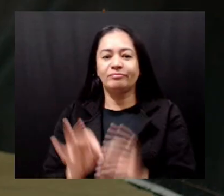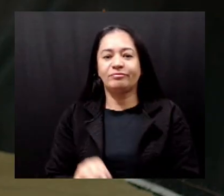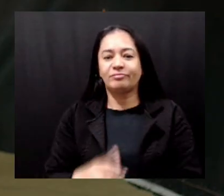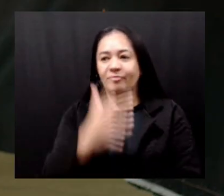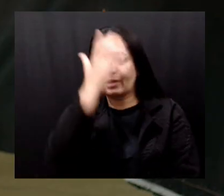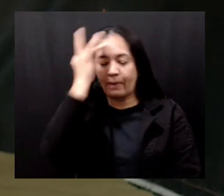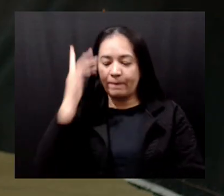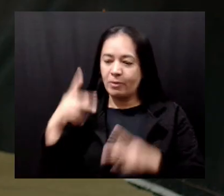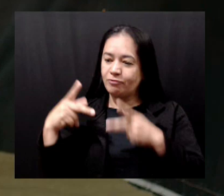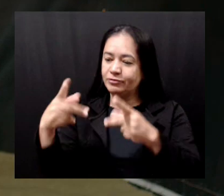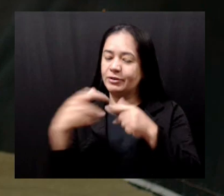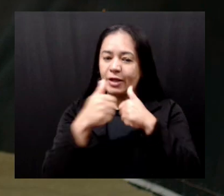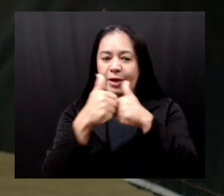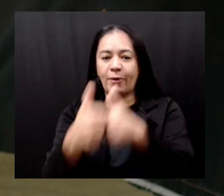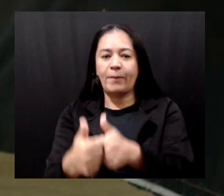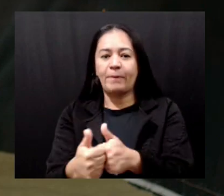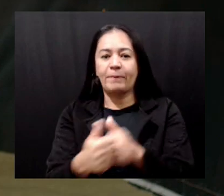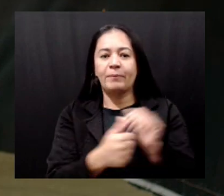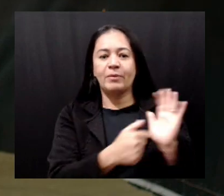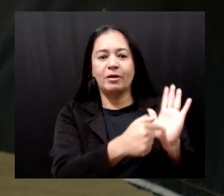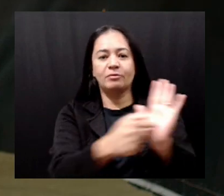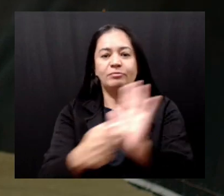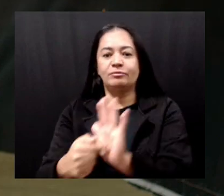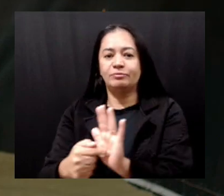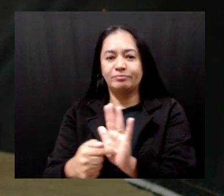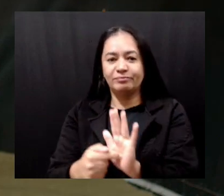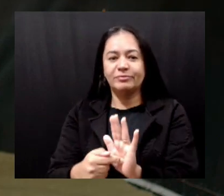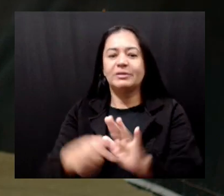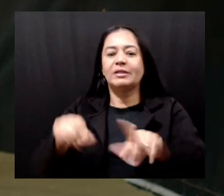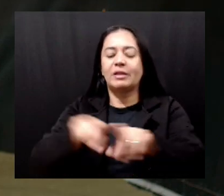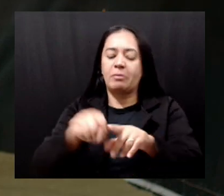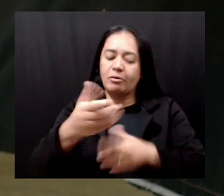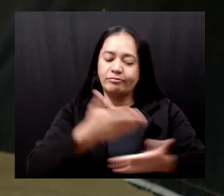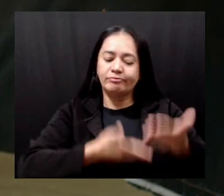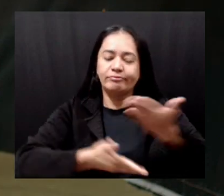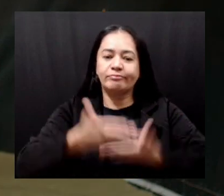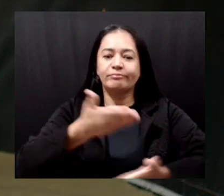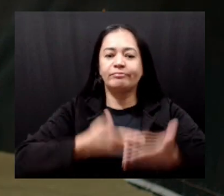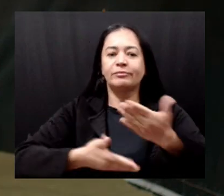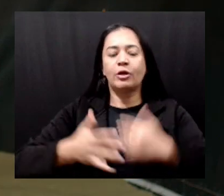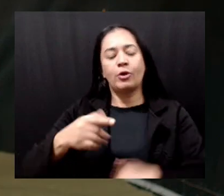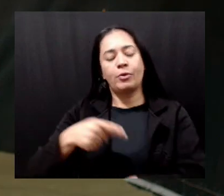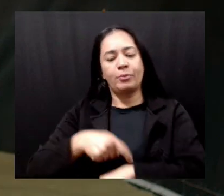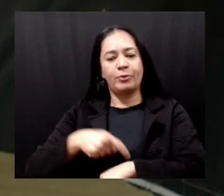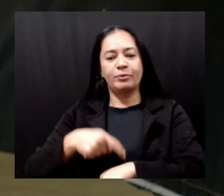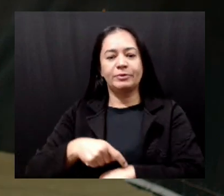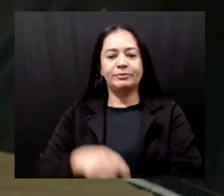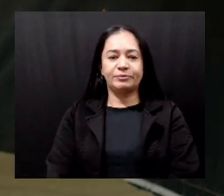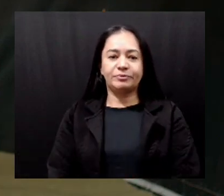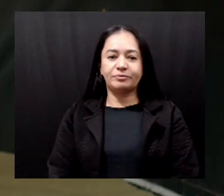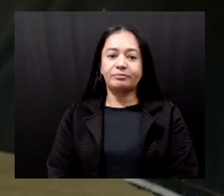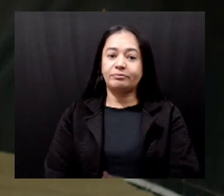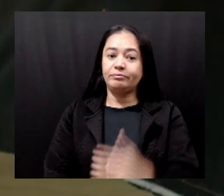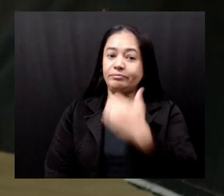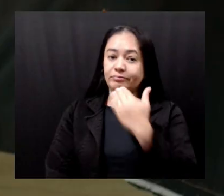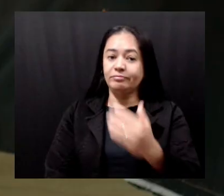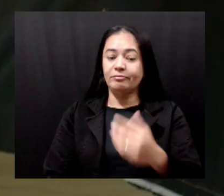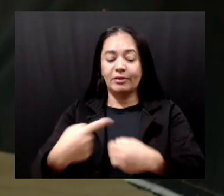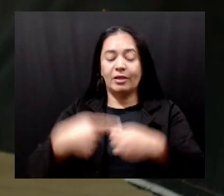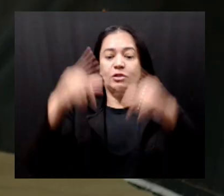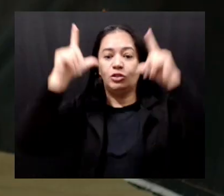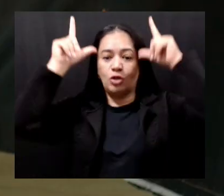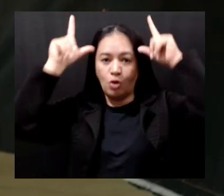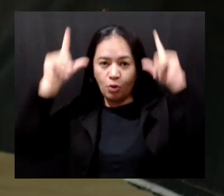a apresentação de arte floral e compartilhar momentos, né? Então, uma boa pedida aí, Olambra, para este fim